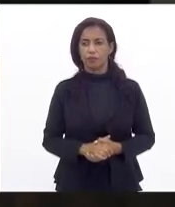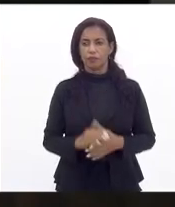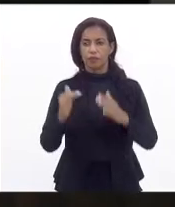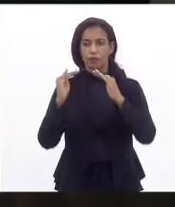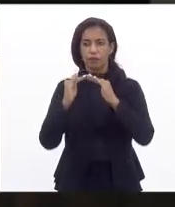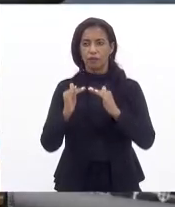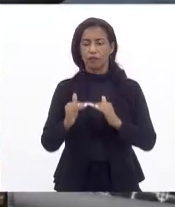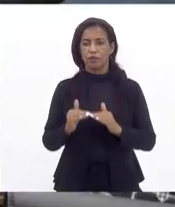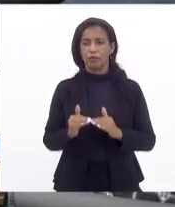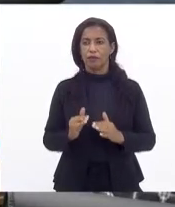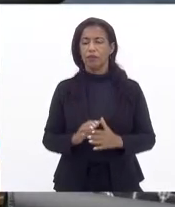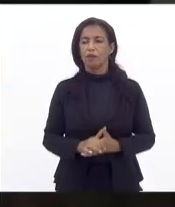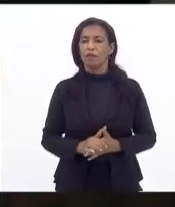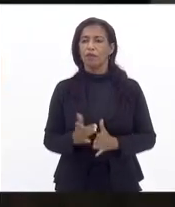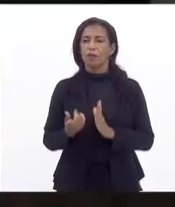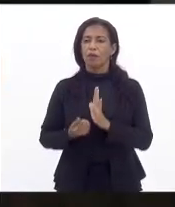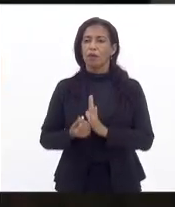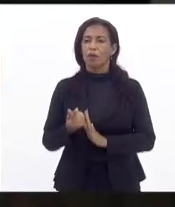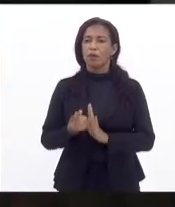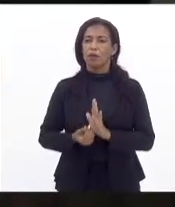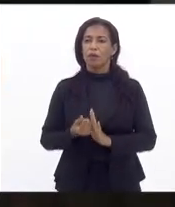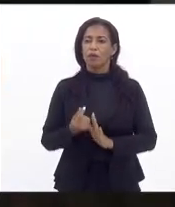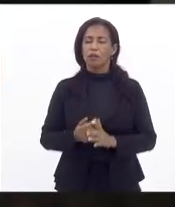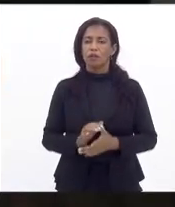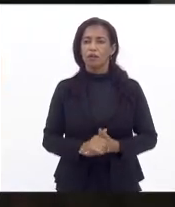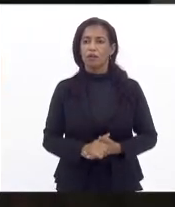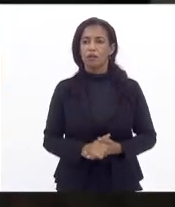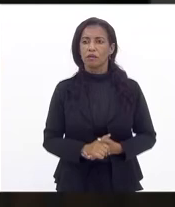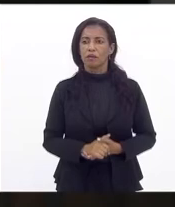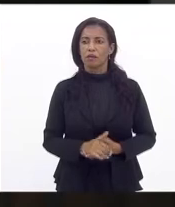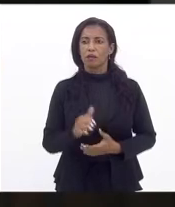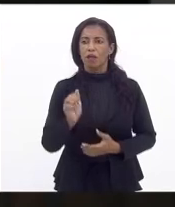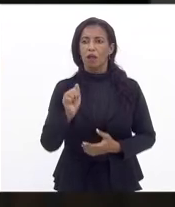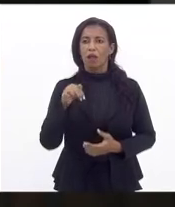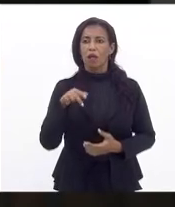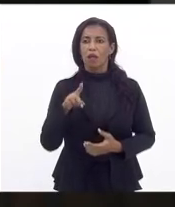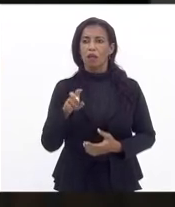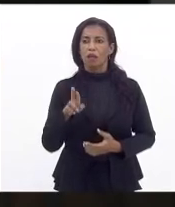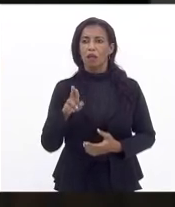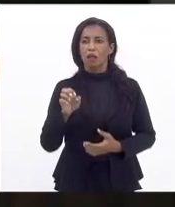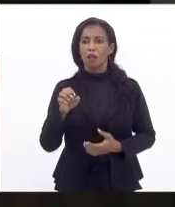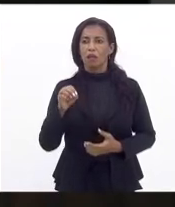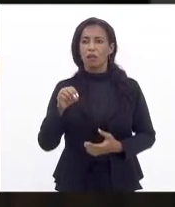Favorável, senhor presidente. Pela Comissão de Orçamento, deputado Anderson Moraes.